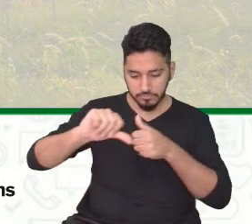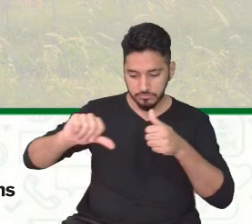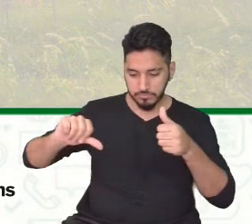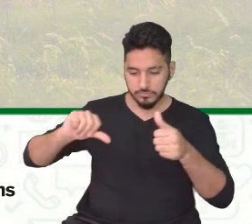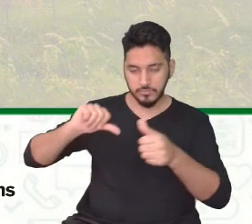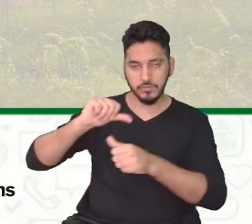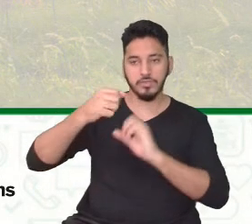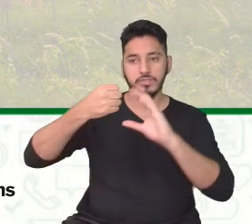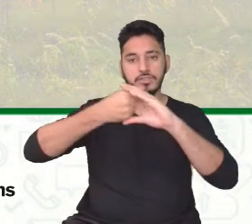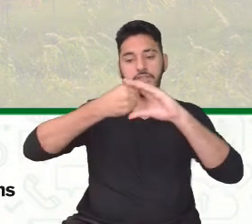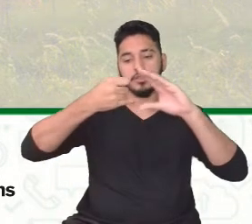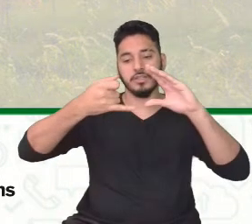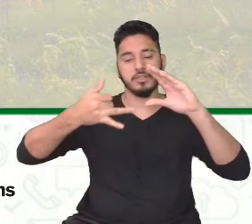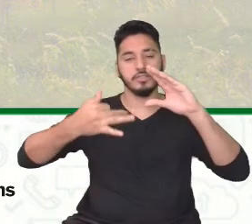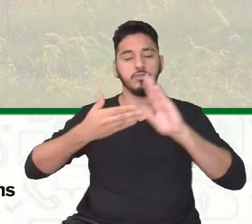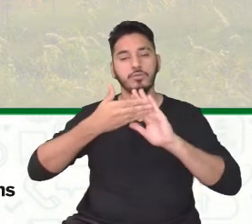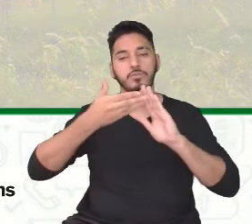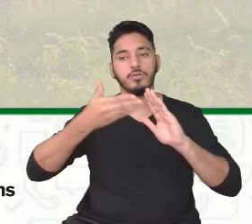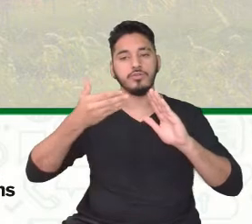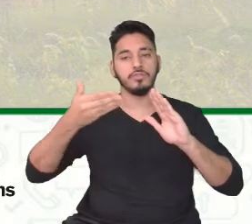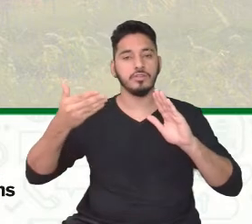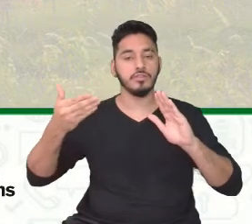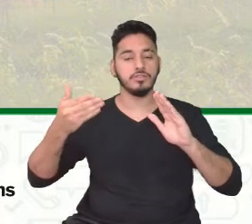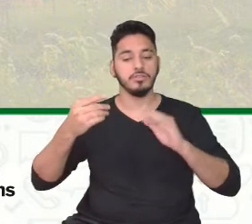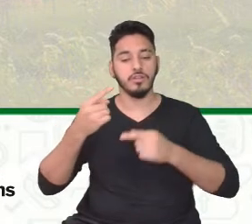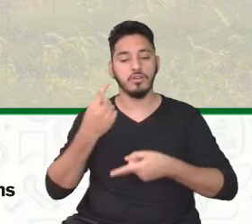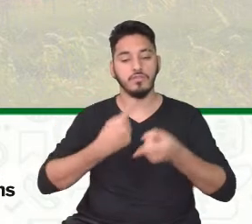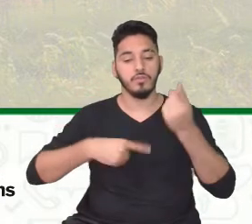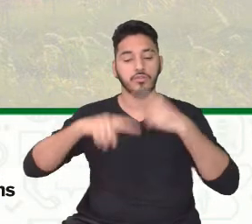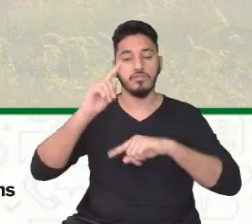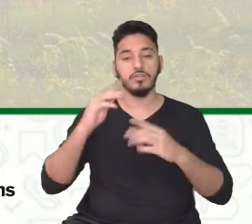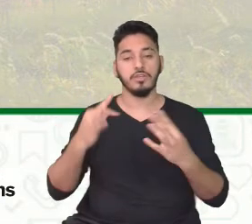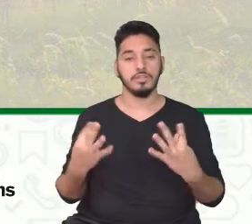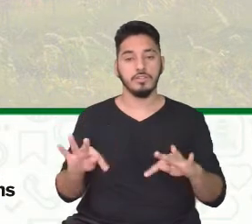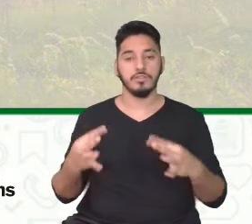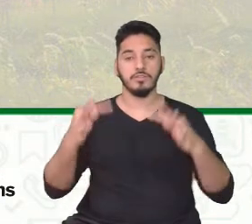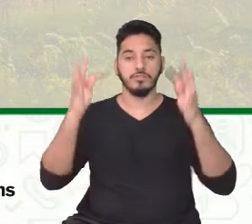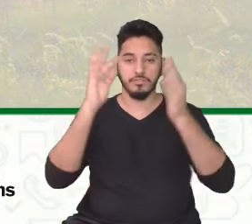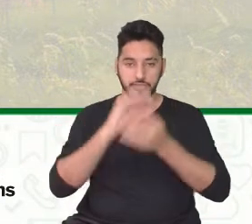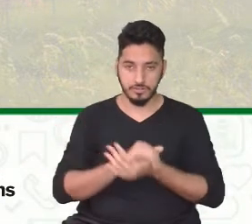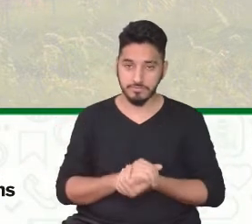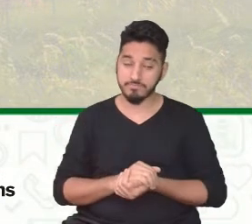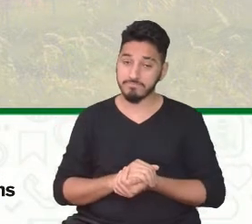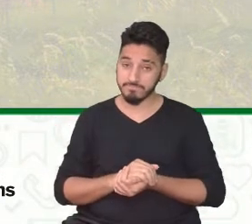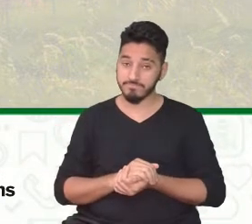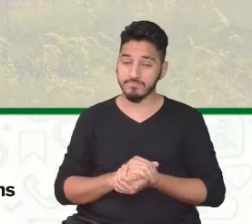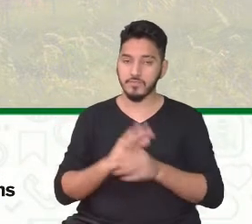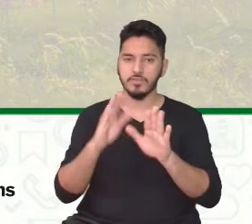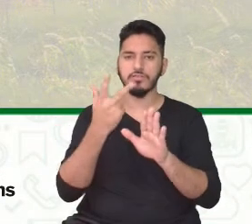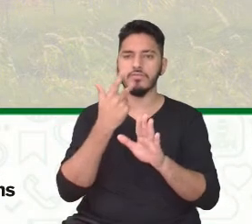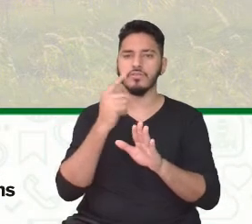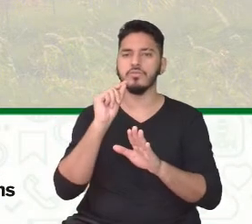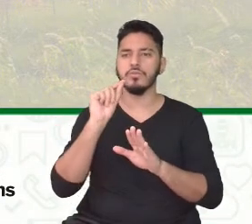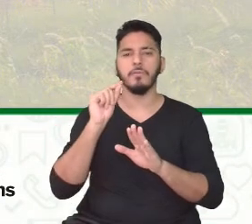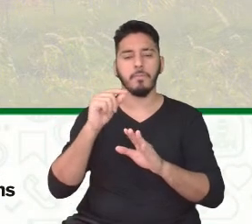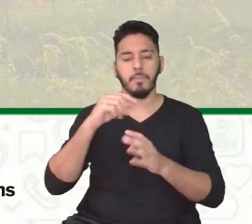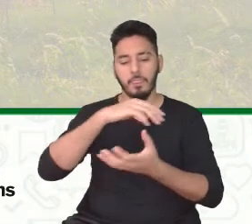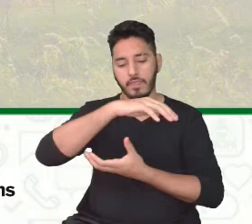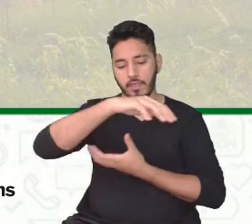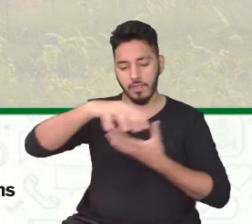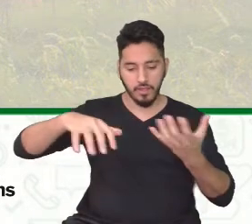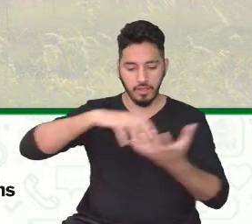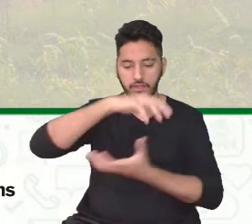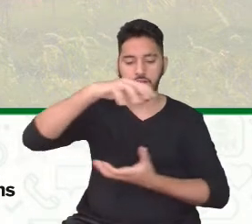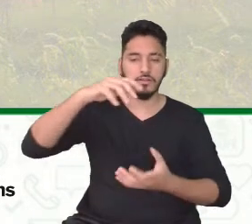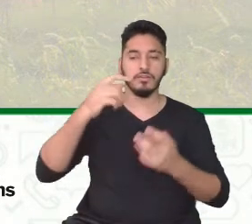suas características no processo O que é evolutivo a cirurgia Então seja Estamos tratando aqui o que das revoluções